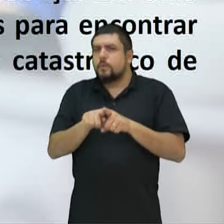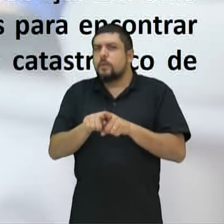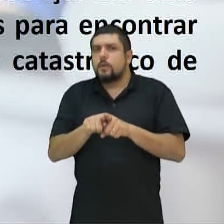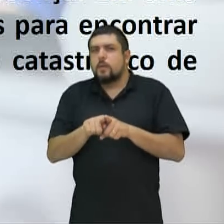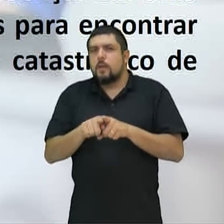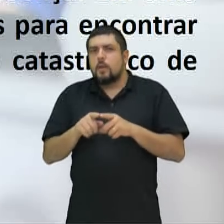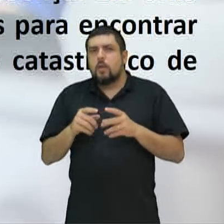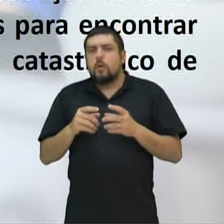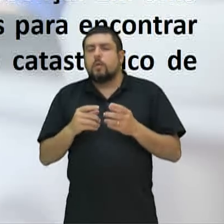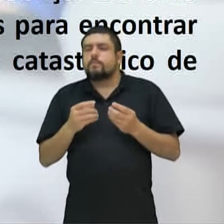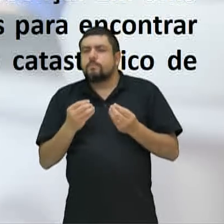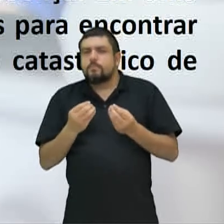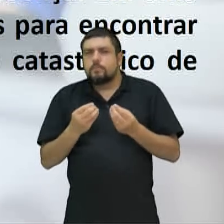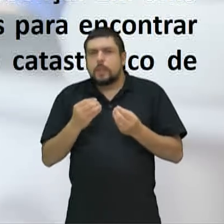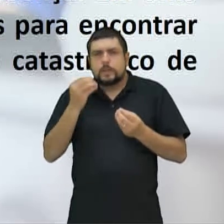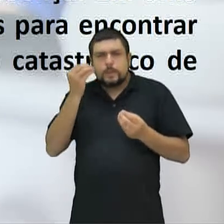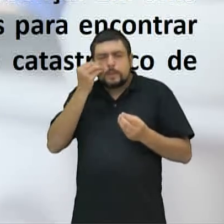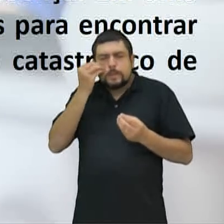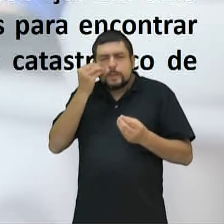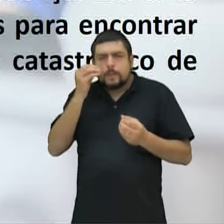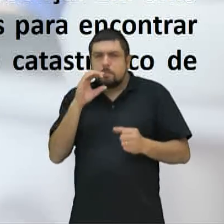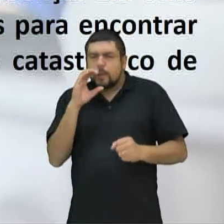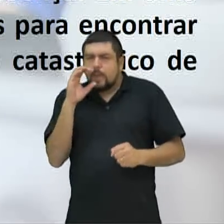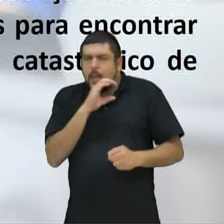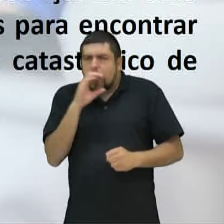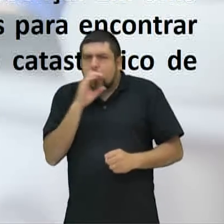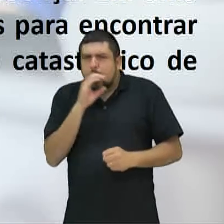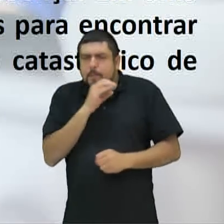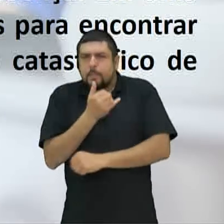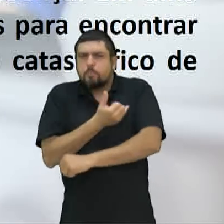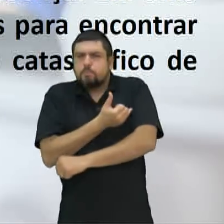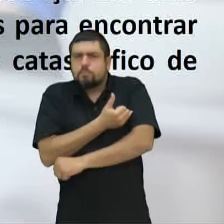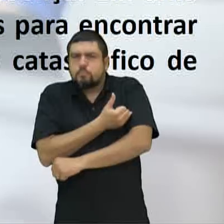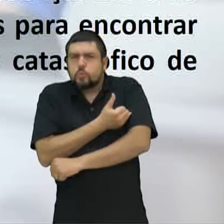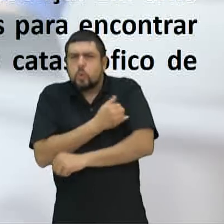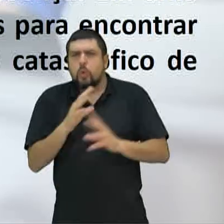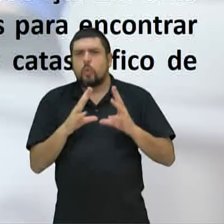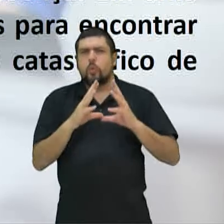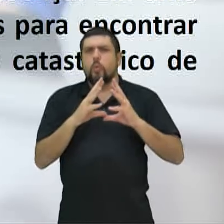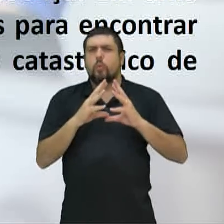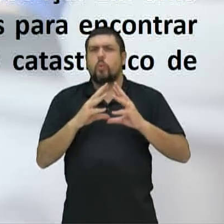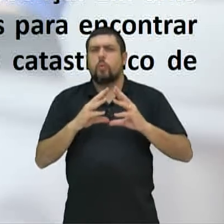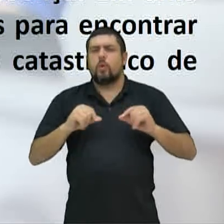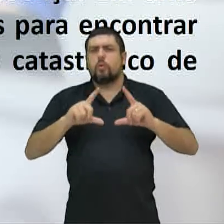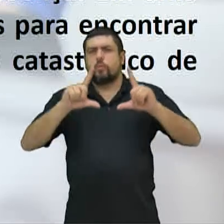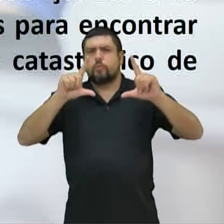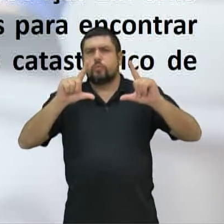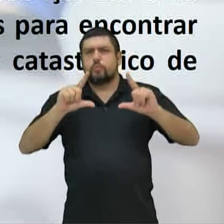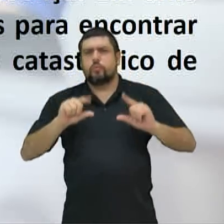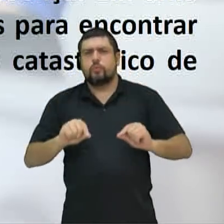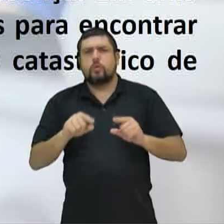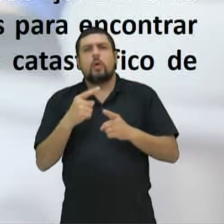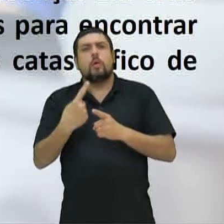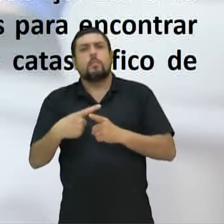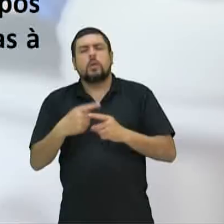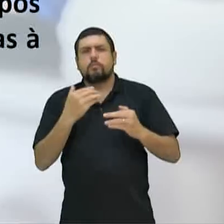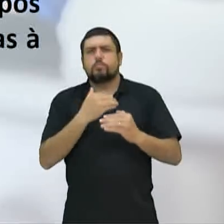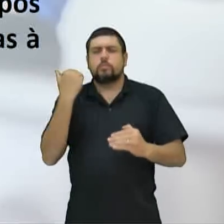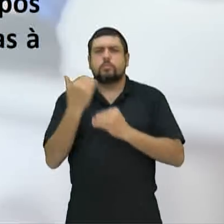são as tentativas para encontrar novos medicamentos e vacinas que amenizem esse cenário catastrófico de mortes no âmbito